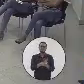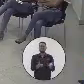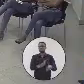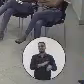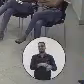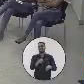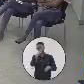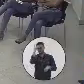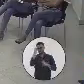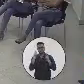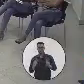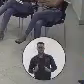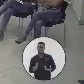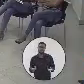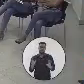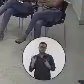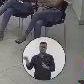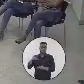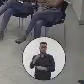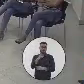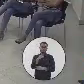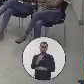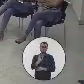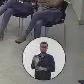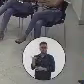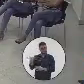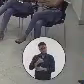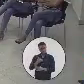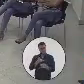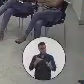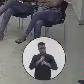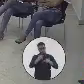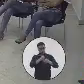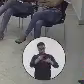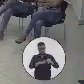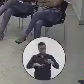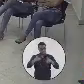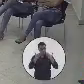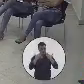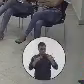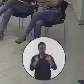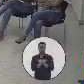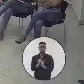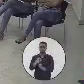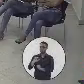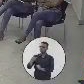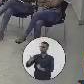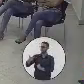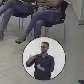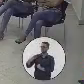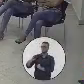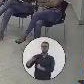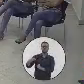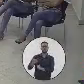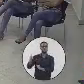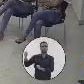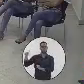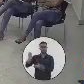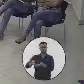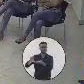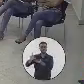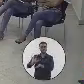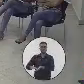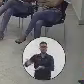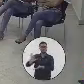esta riqueza. O Conselho Federal, como o Pedro Paulo já disse na apresentação, juntamente com os 23